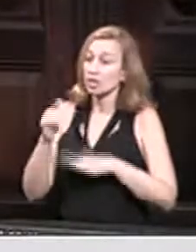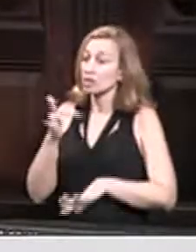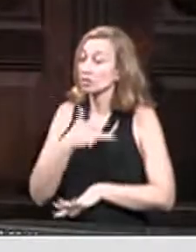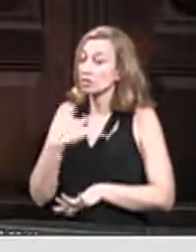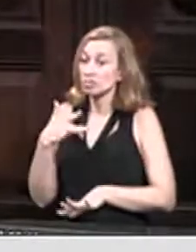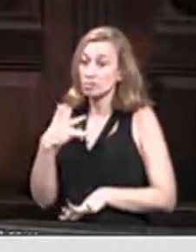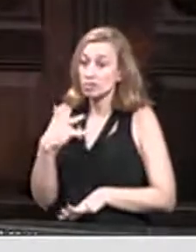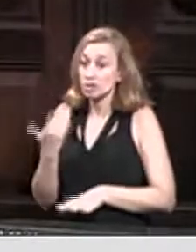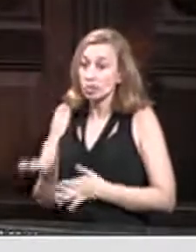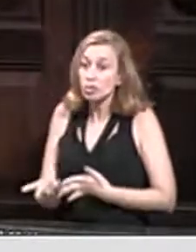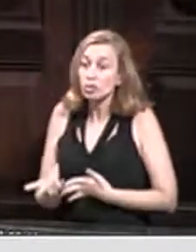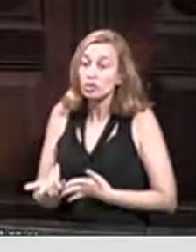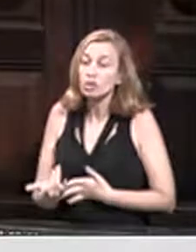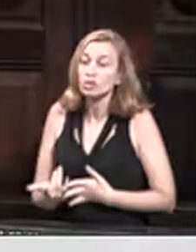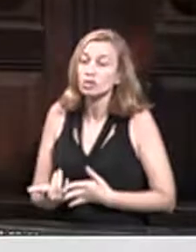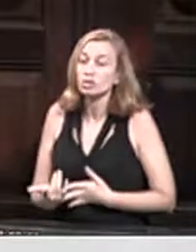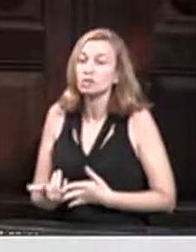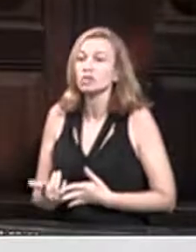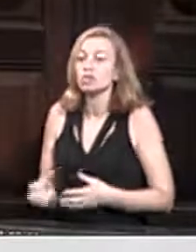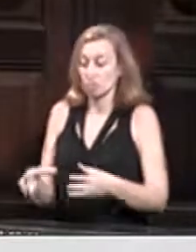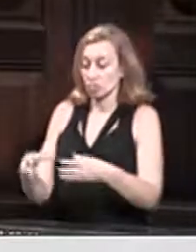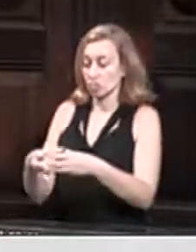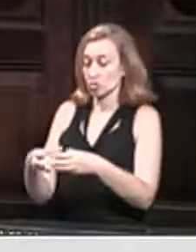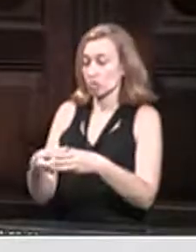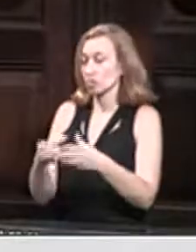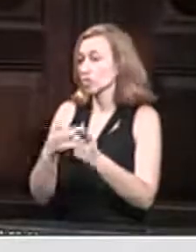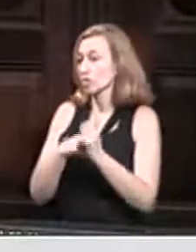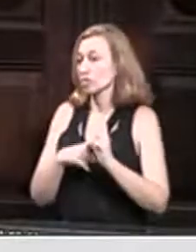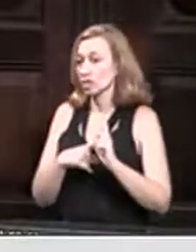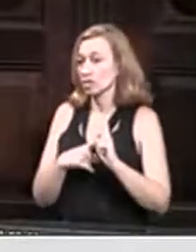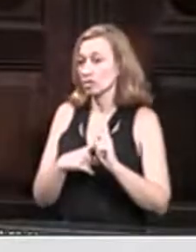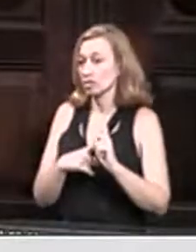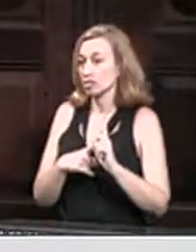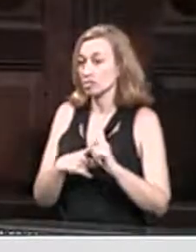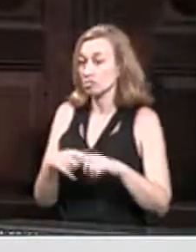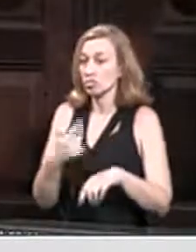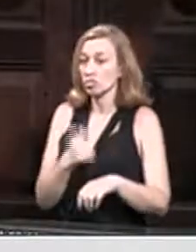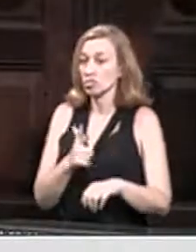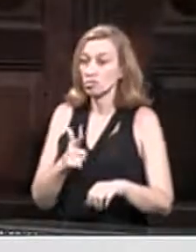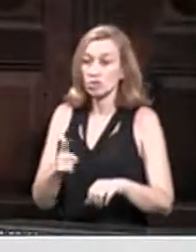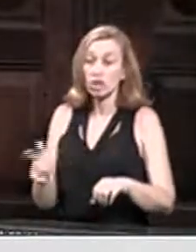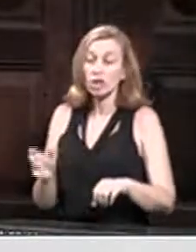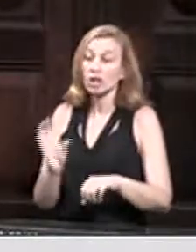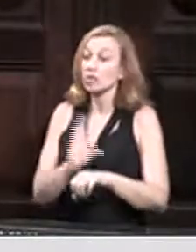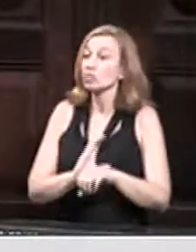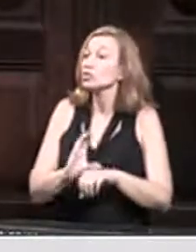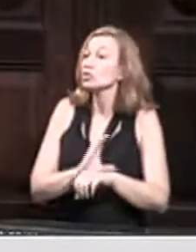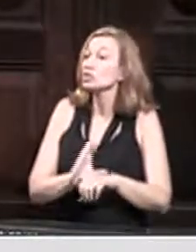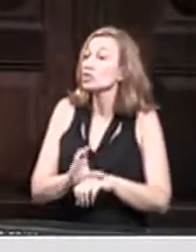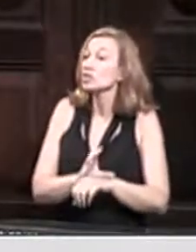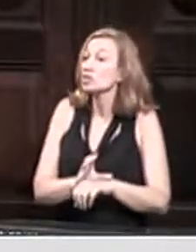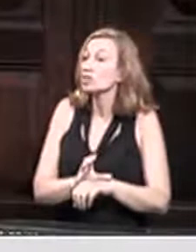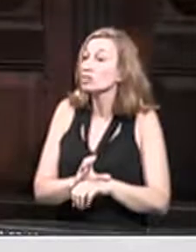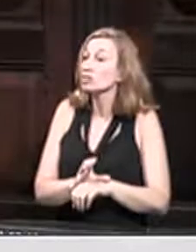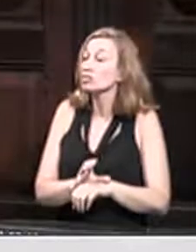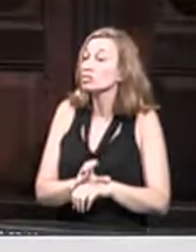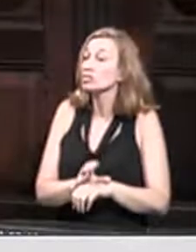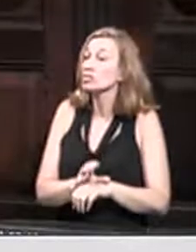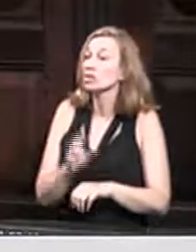pendência de uma comissão inconstitucional, mas uma constituição de